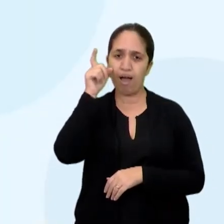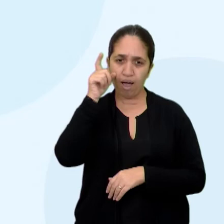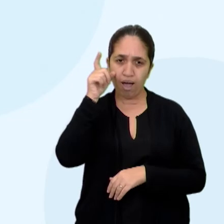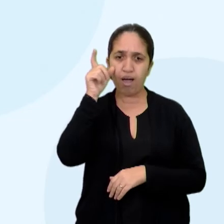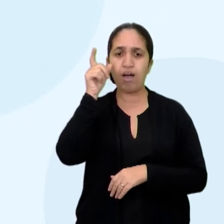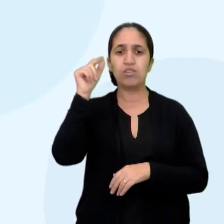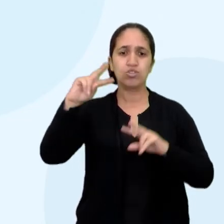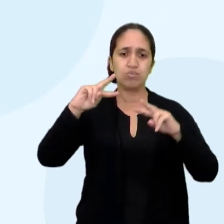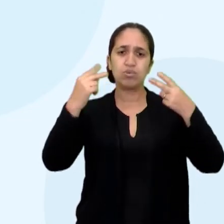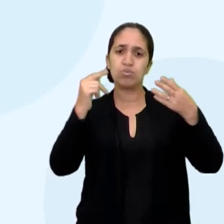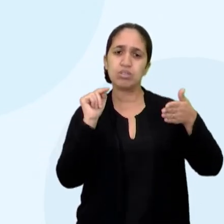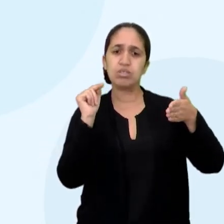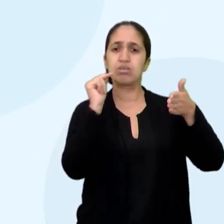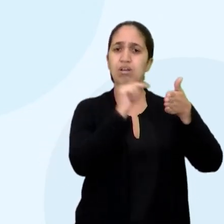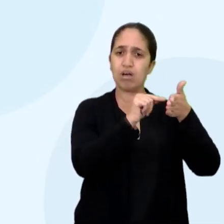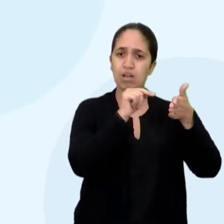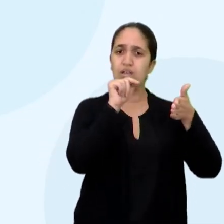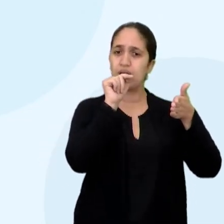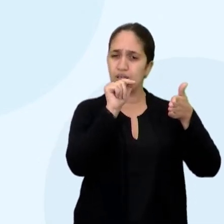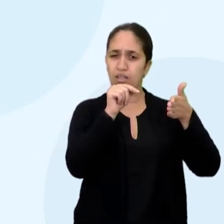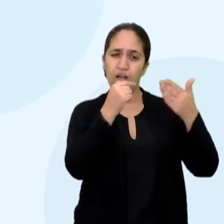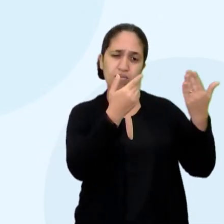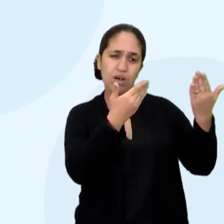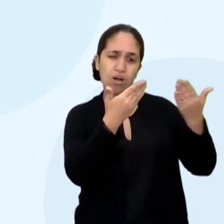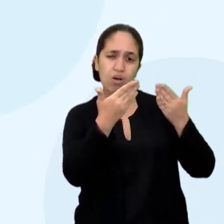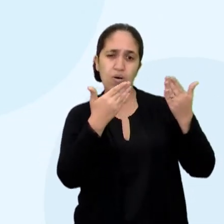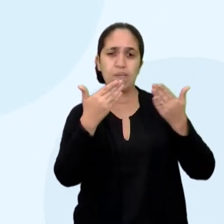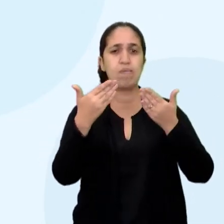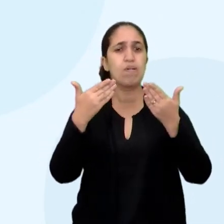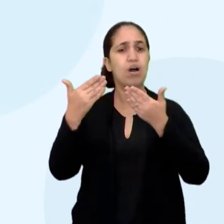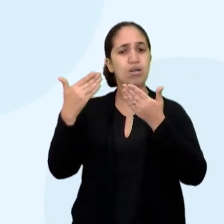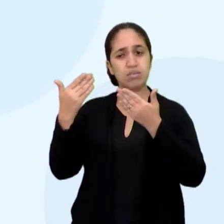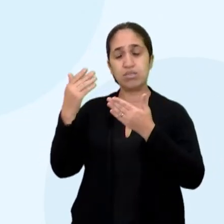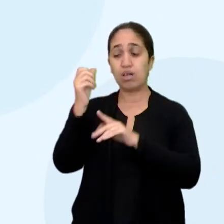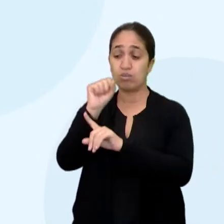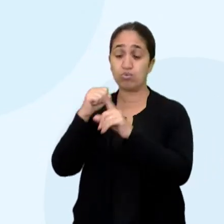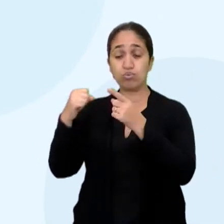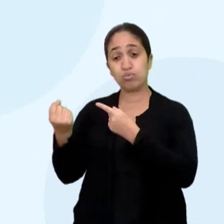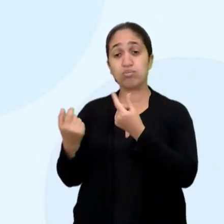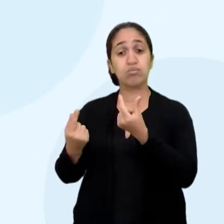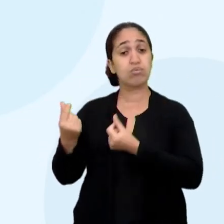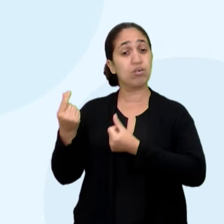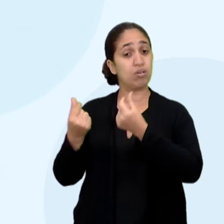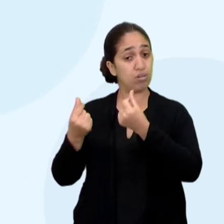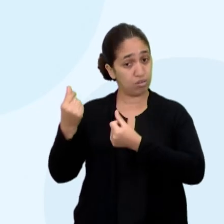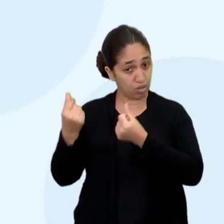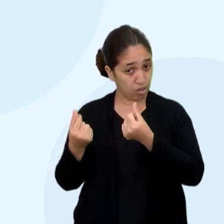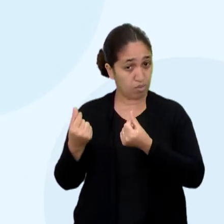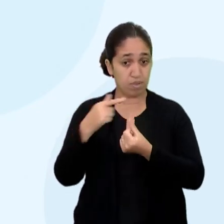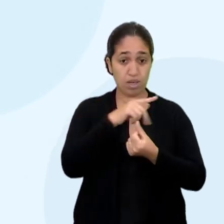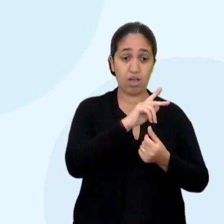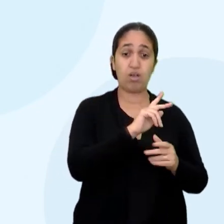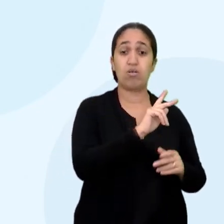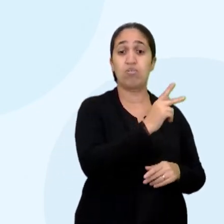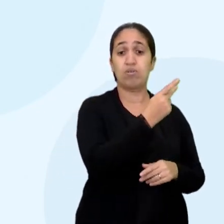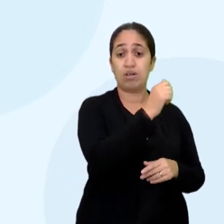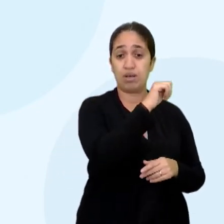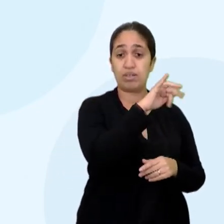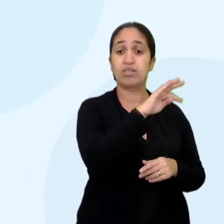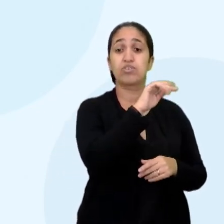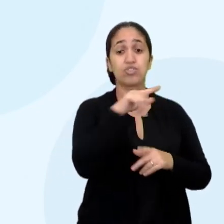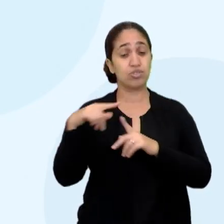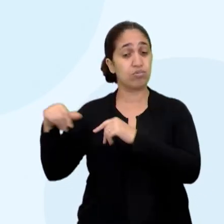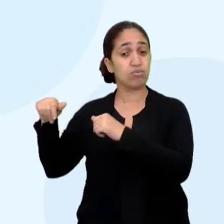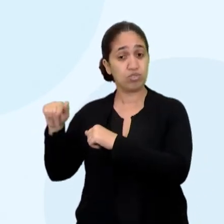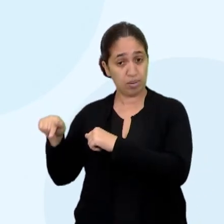esse link, vocês podem fazer uma comparação socioeconômica com o Haiti e o Japão. E